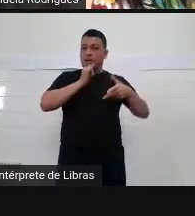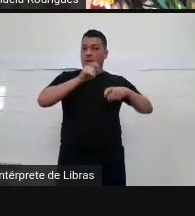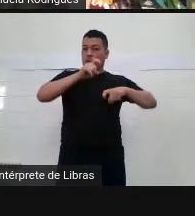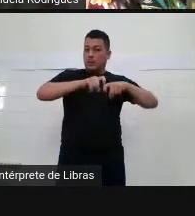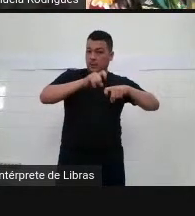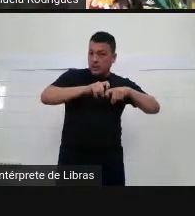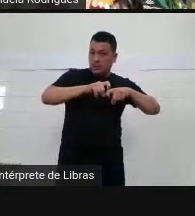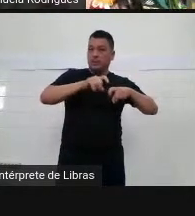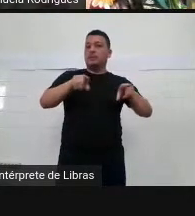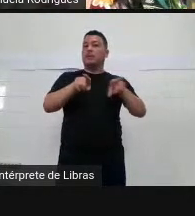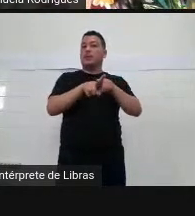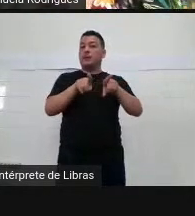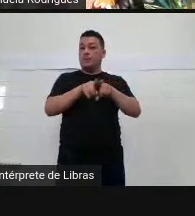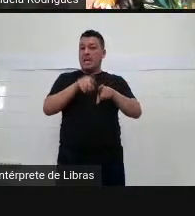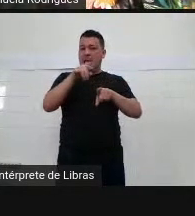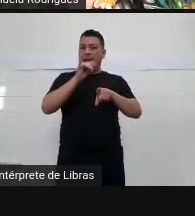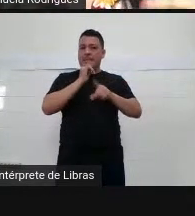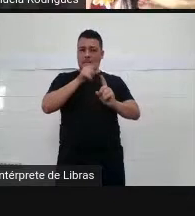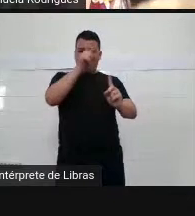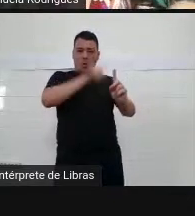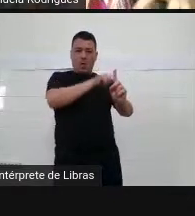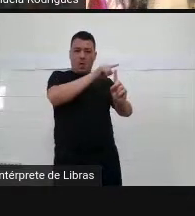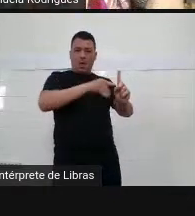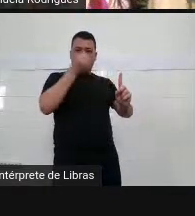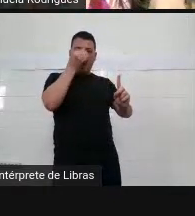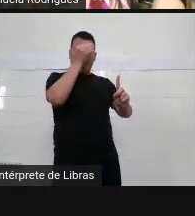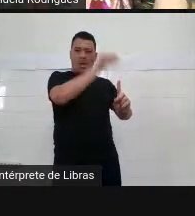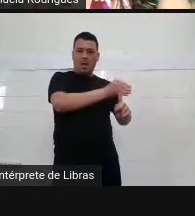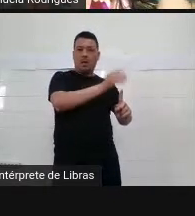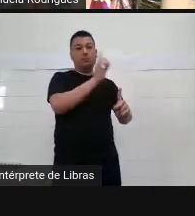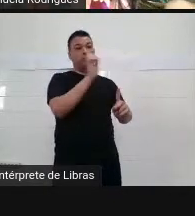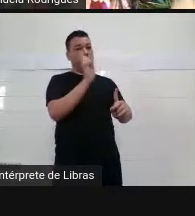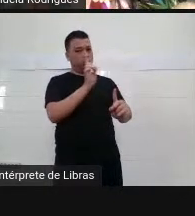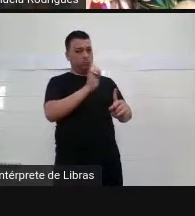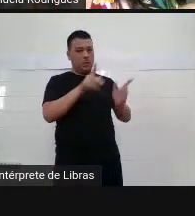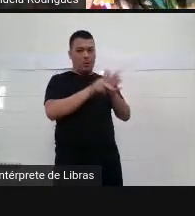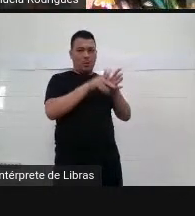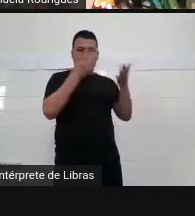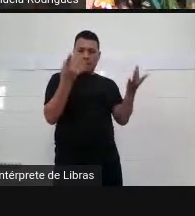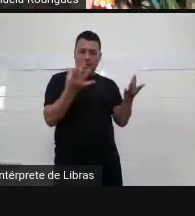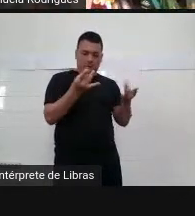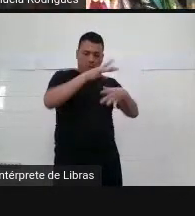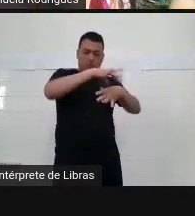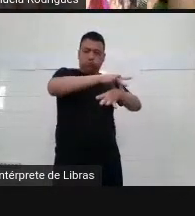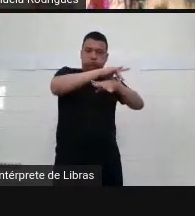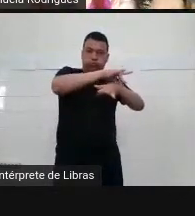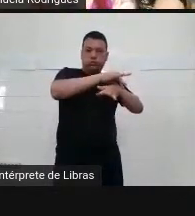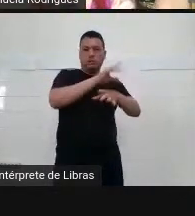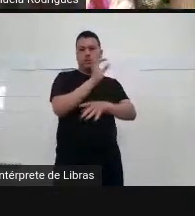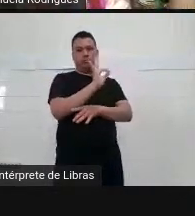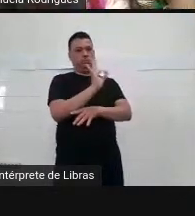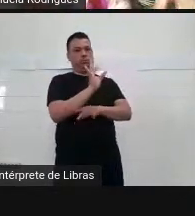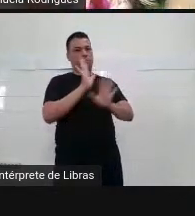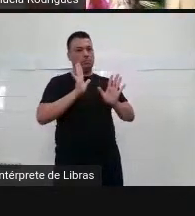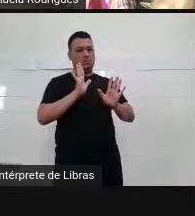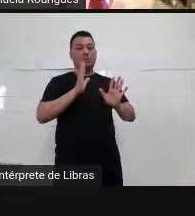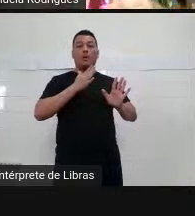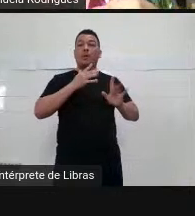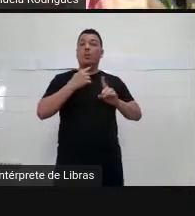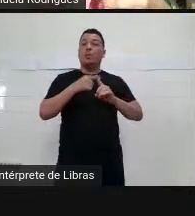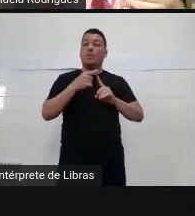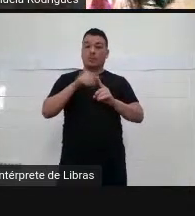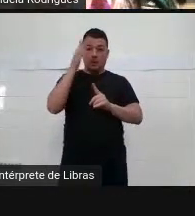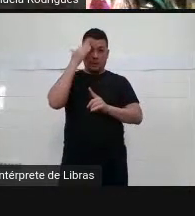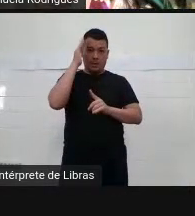sexualidade, não há uma negação, né, dessa materialidade do corpo. Entendemos que